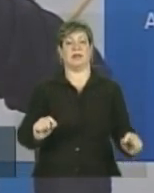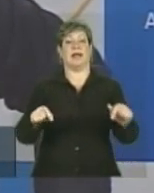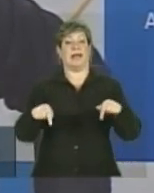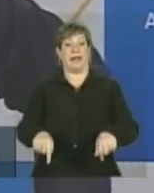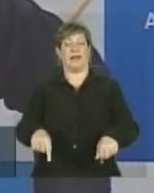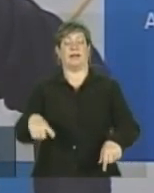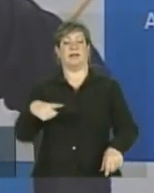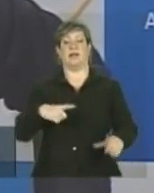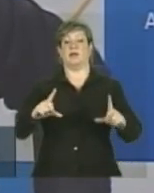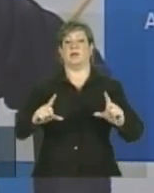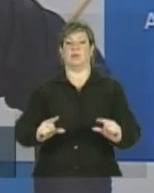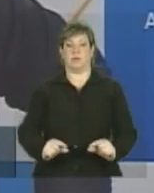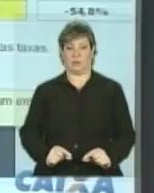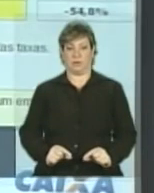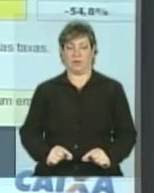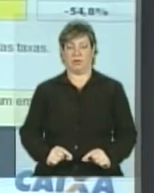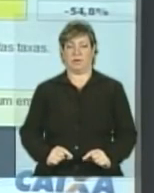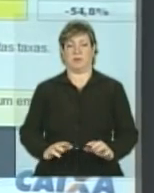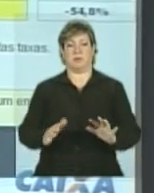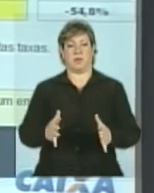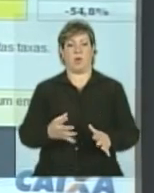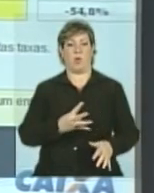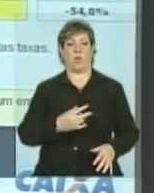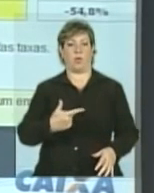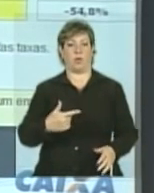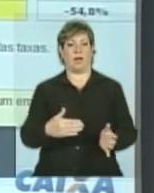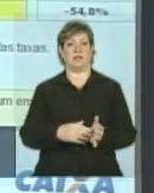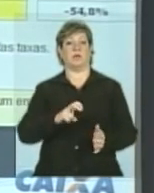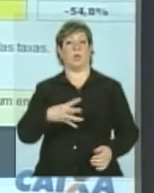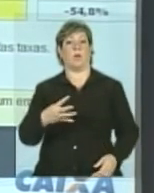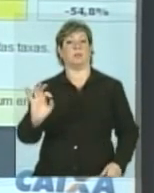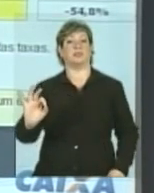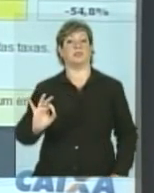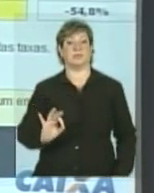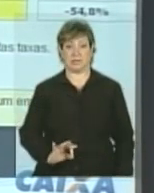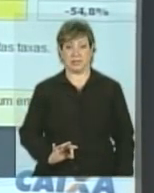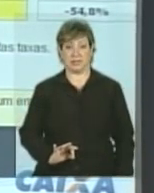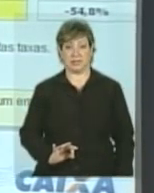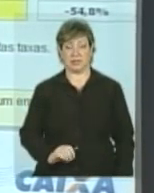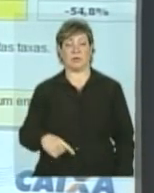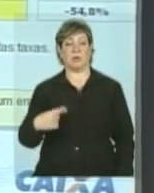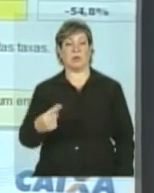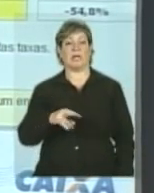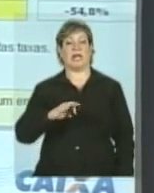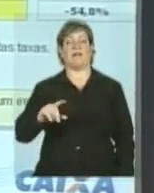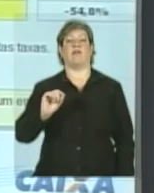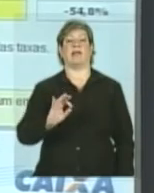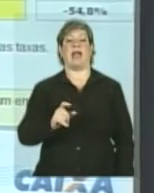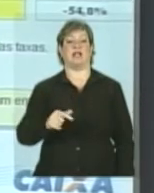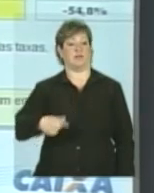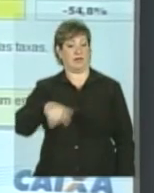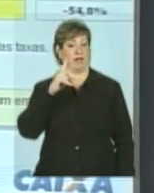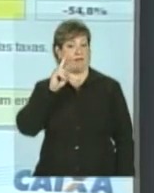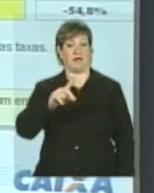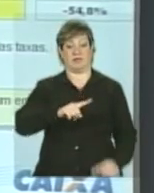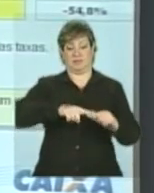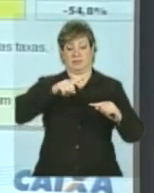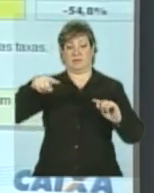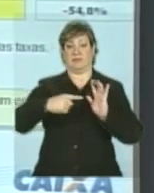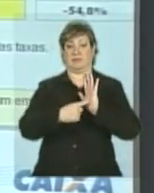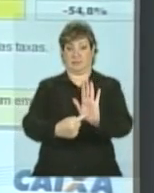ele teve uma redução entre 42% e 54% nos níveis de taxa que vocês estão vendo aí.